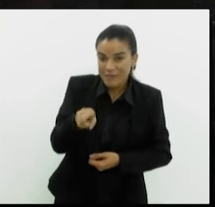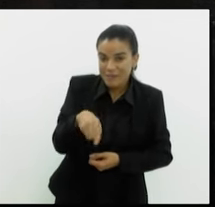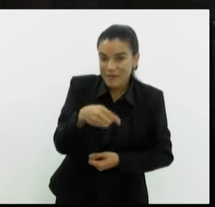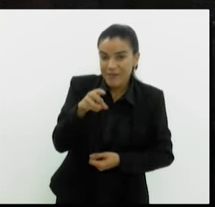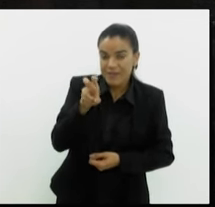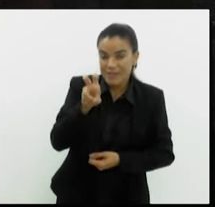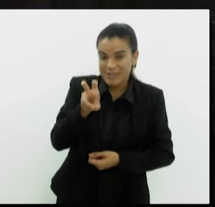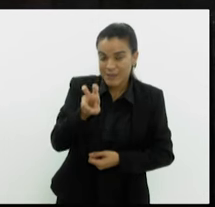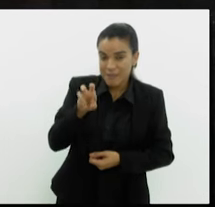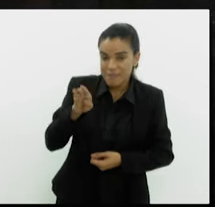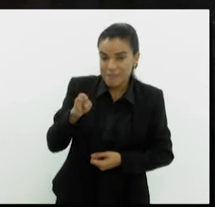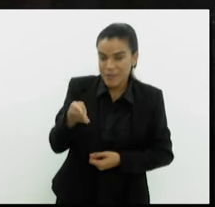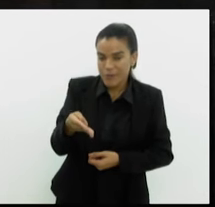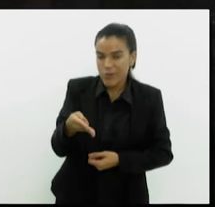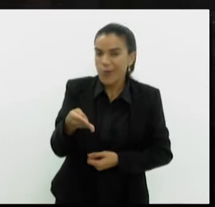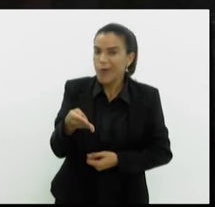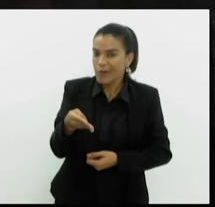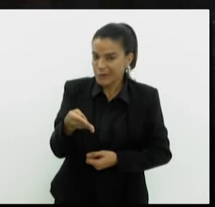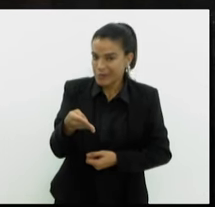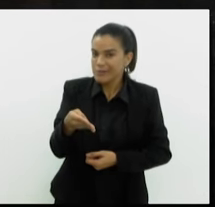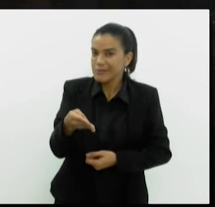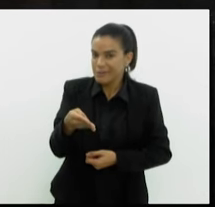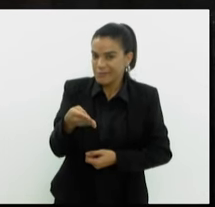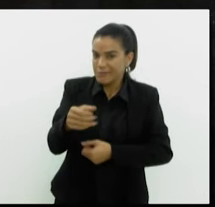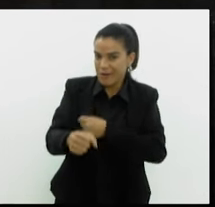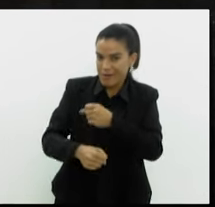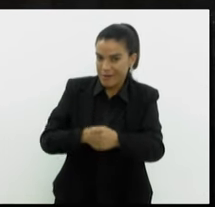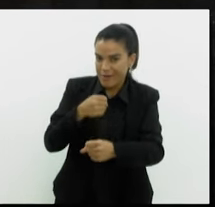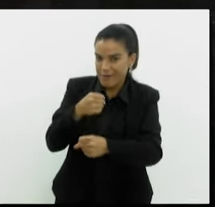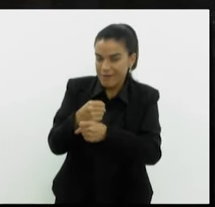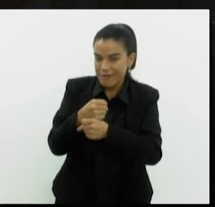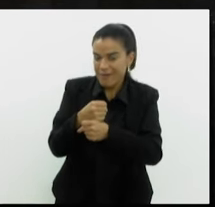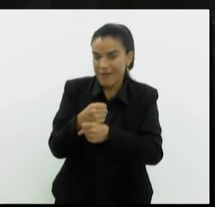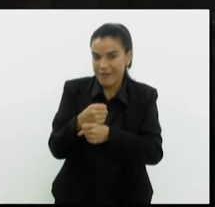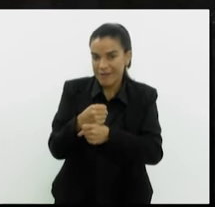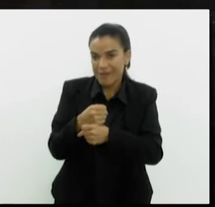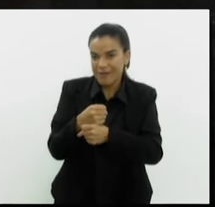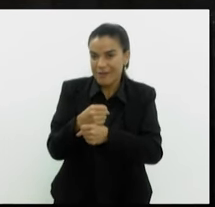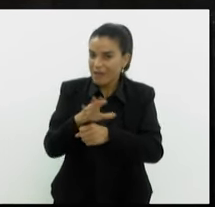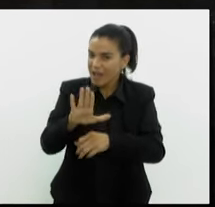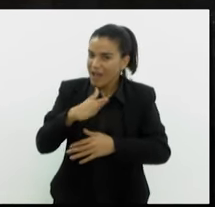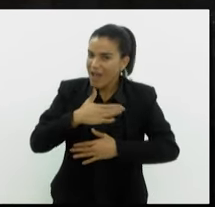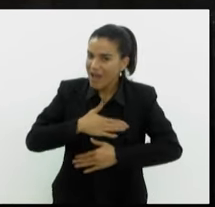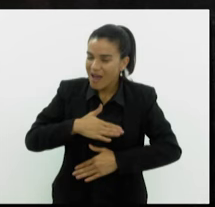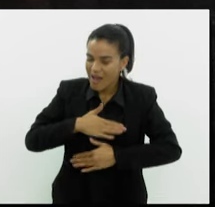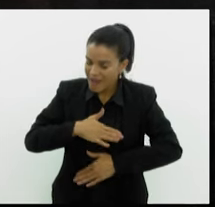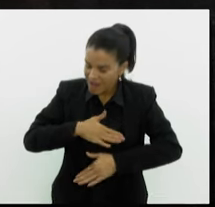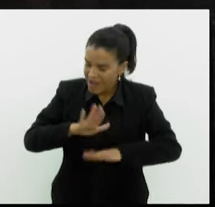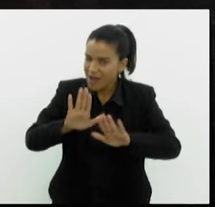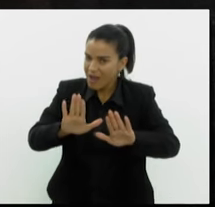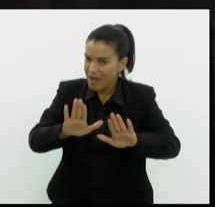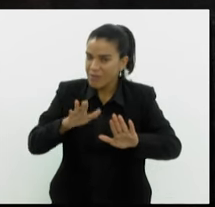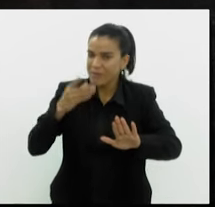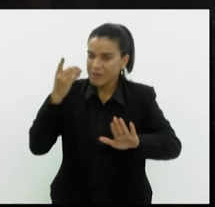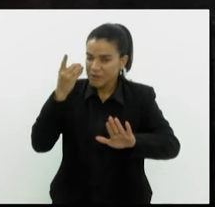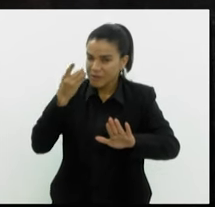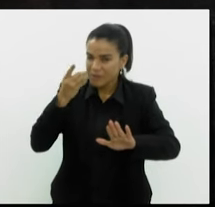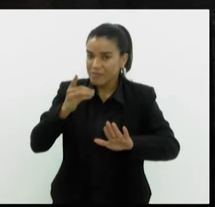de rombo previsto para 2025, não caia da cadeira não, deputado Átila.